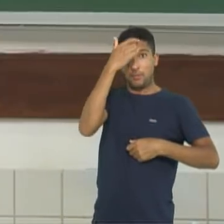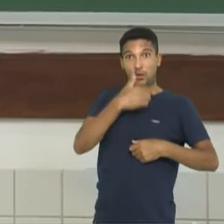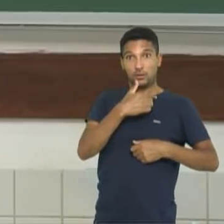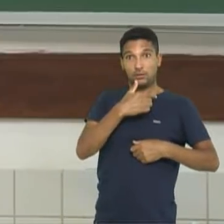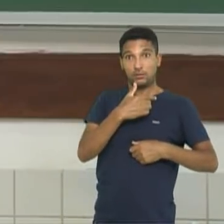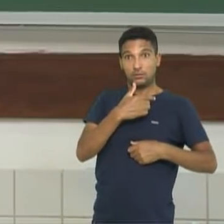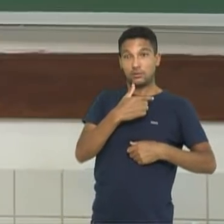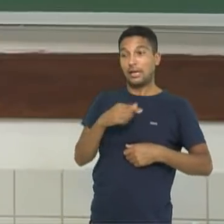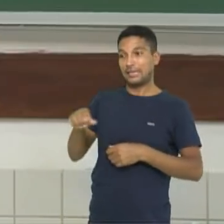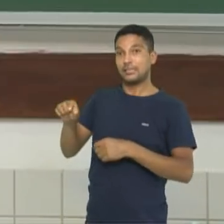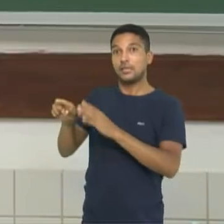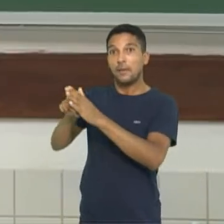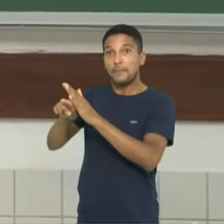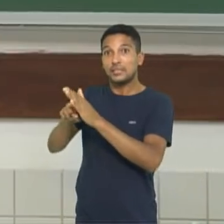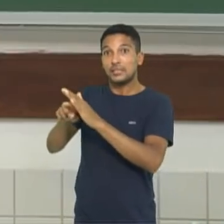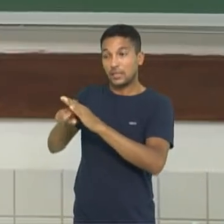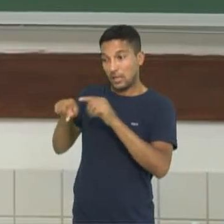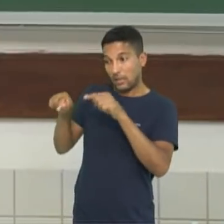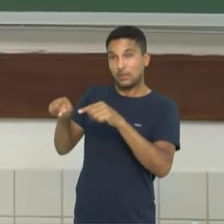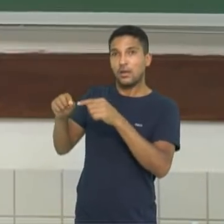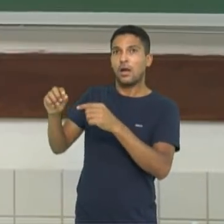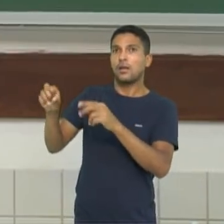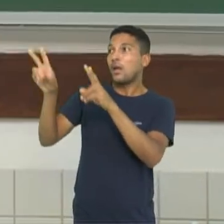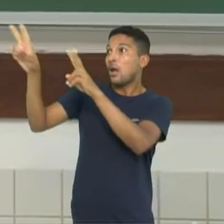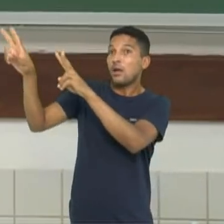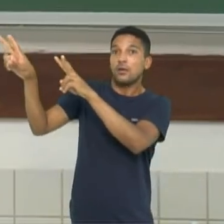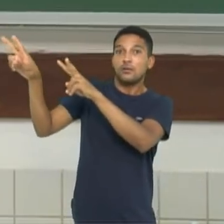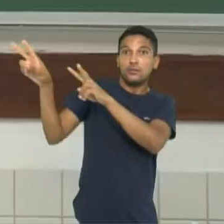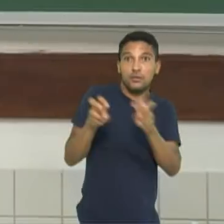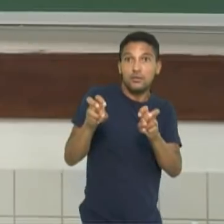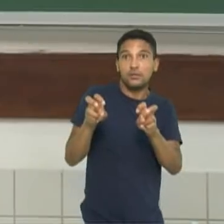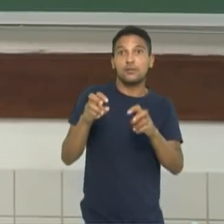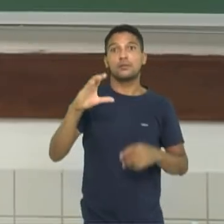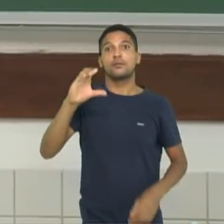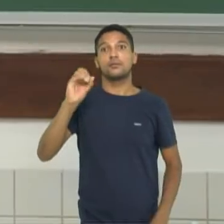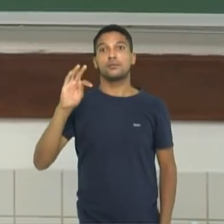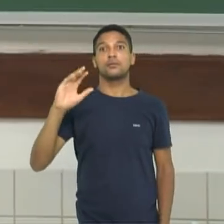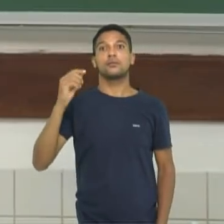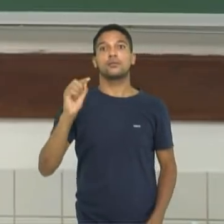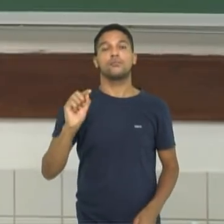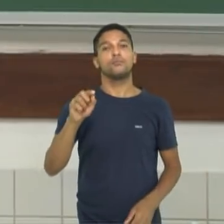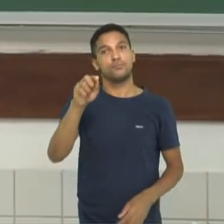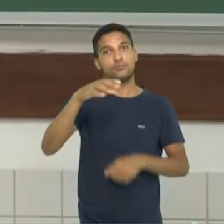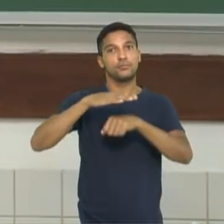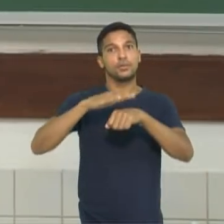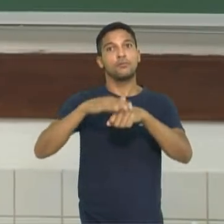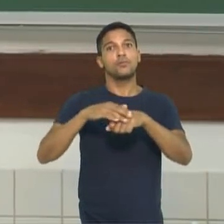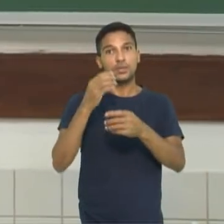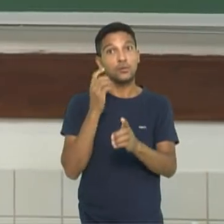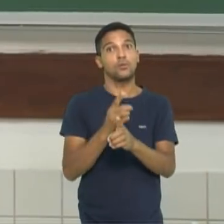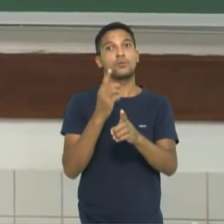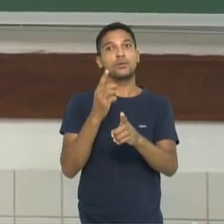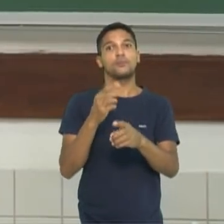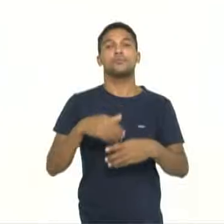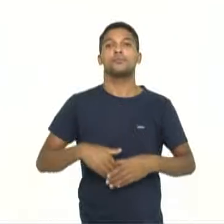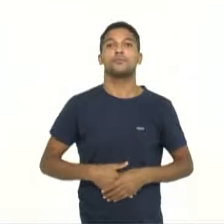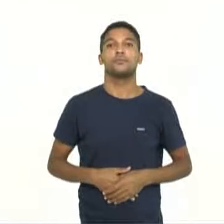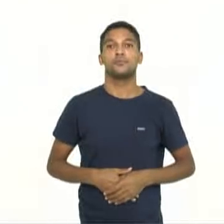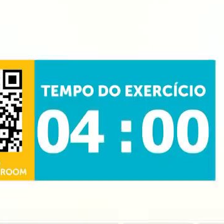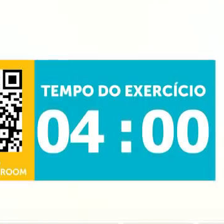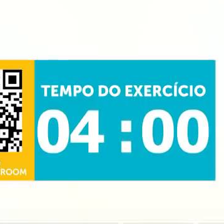do texto que visa a informar o leitor a respeito de algo, tá? Então, um tempo para vocês fazerem o nosso primeiro exercício de agora.